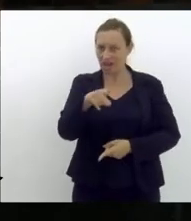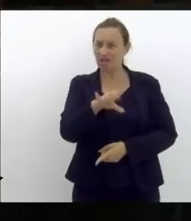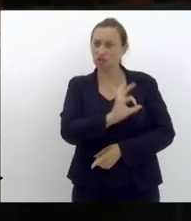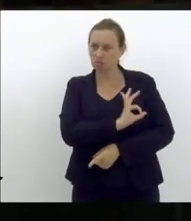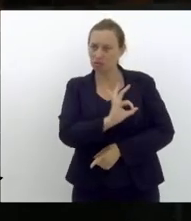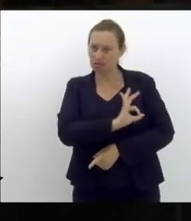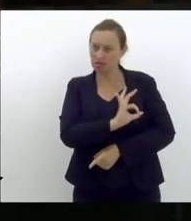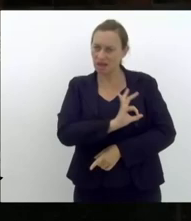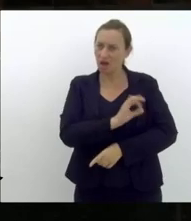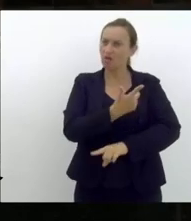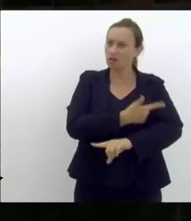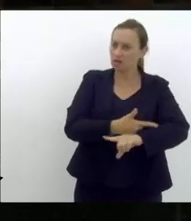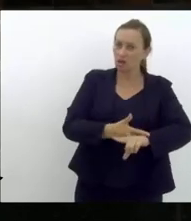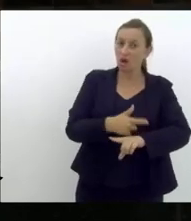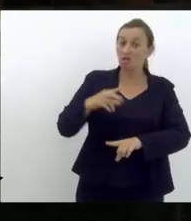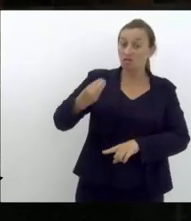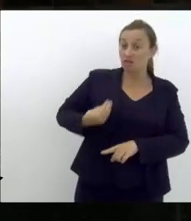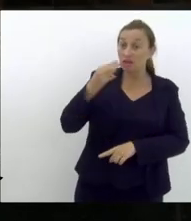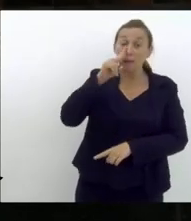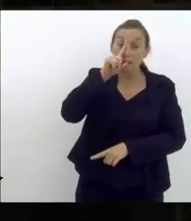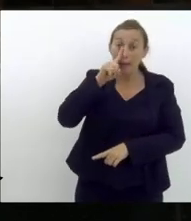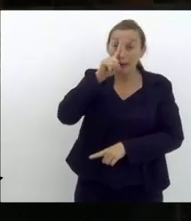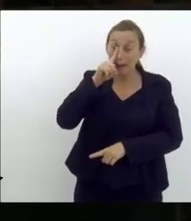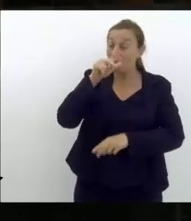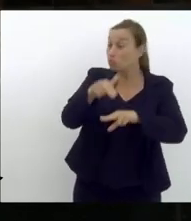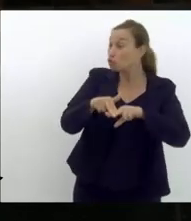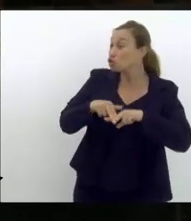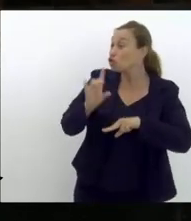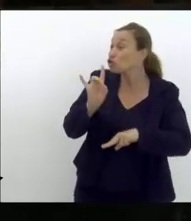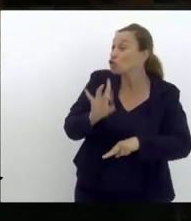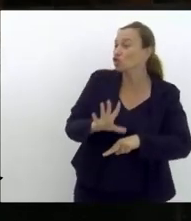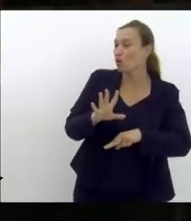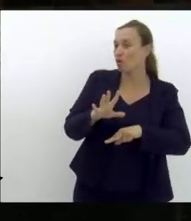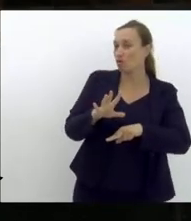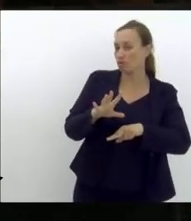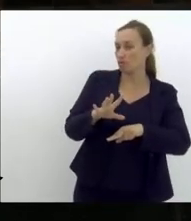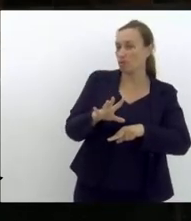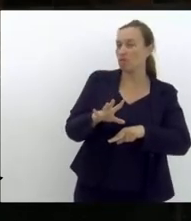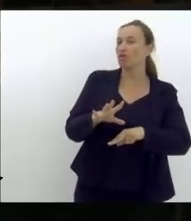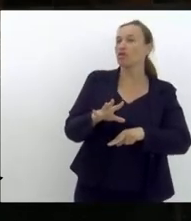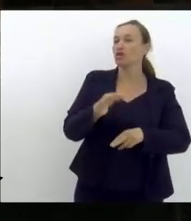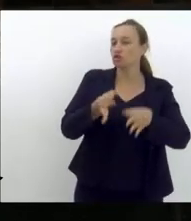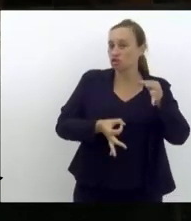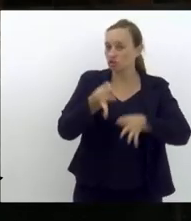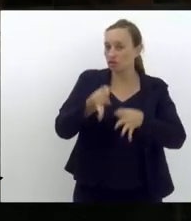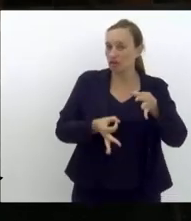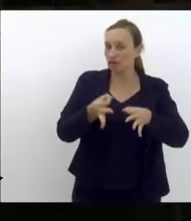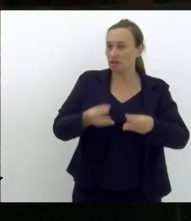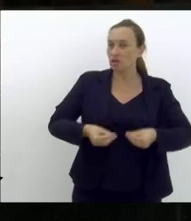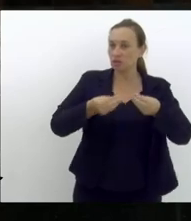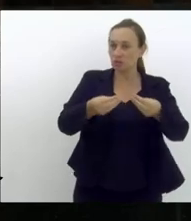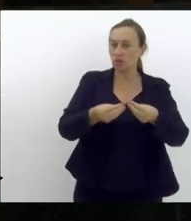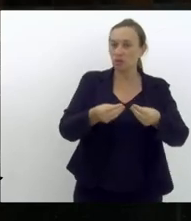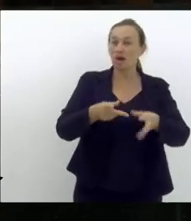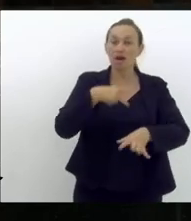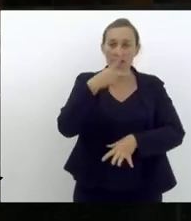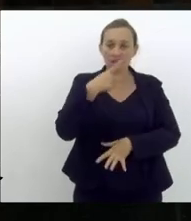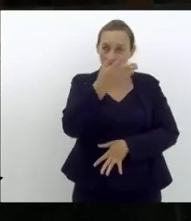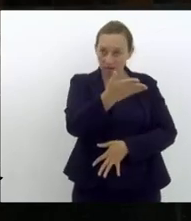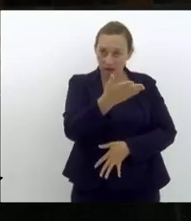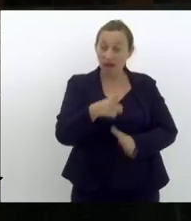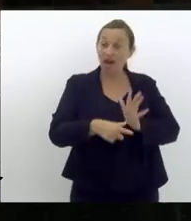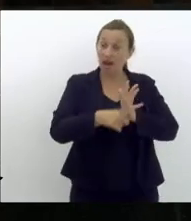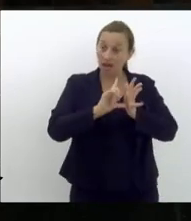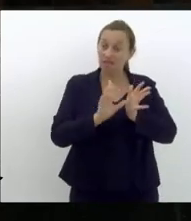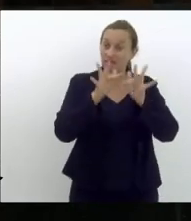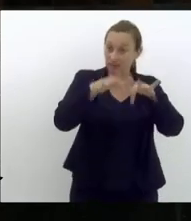colocaram suas vidas em risco por uns motivo plenamente justificado e eu concelho a parte eu concedo